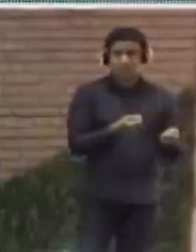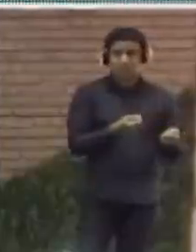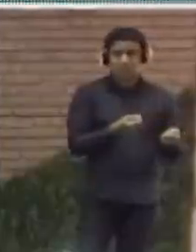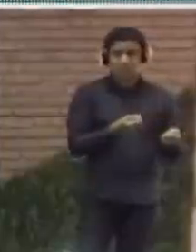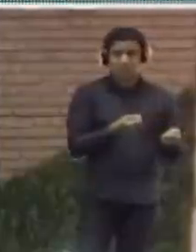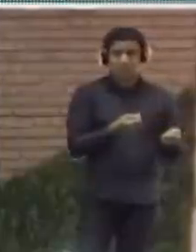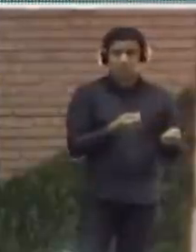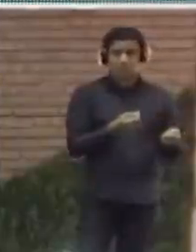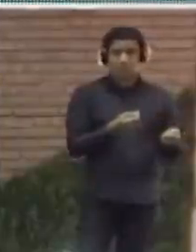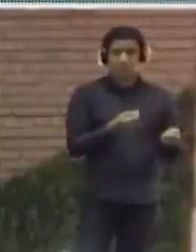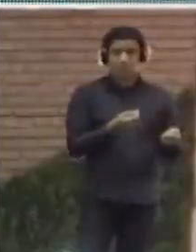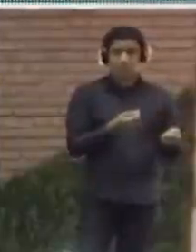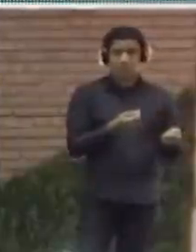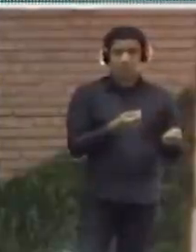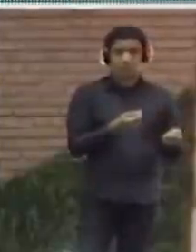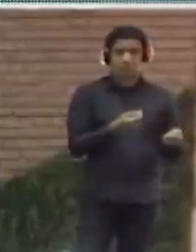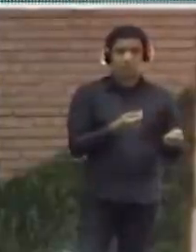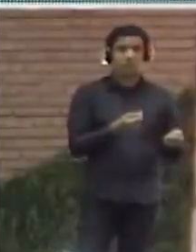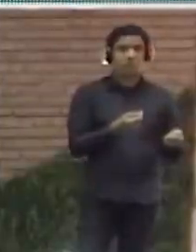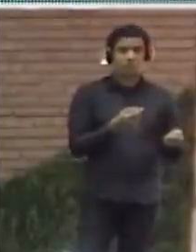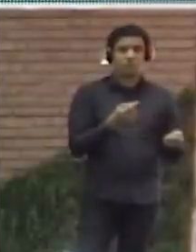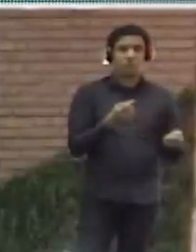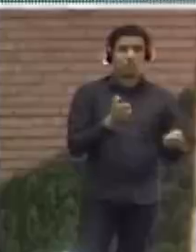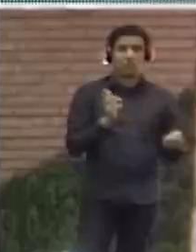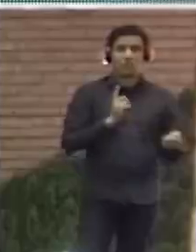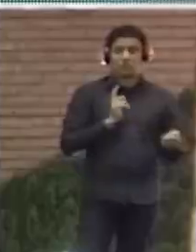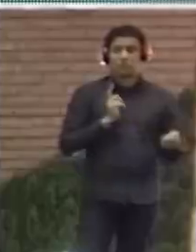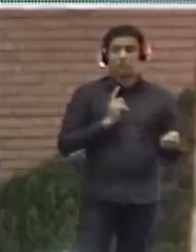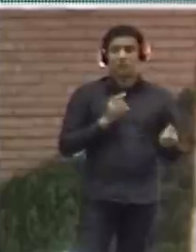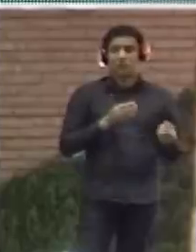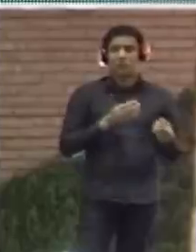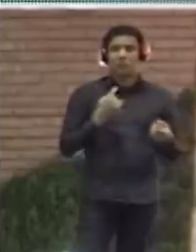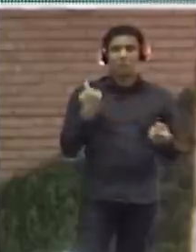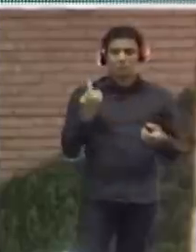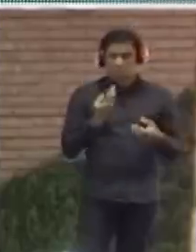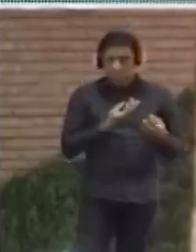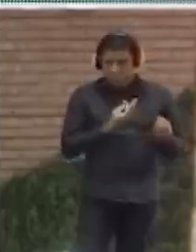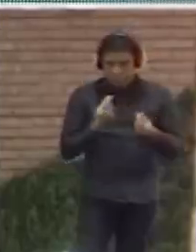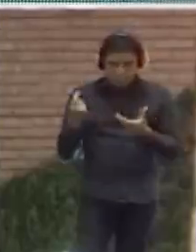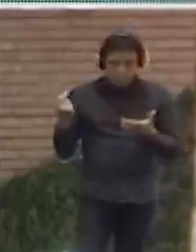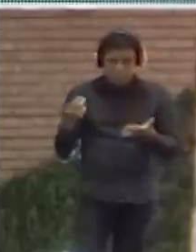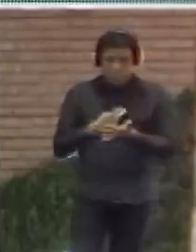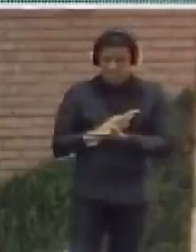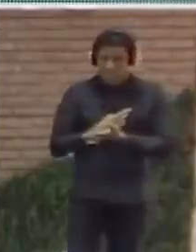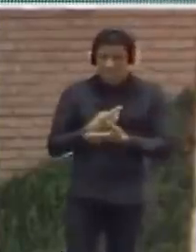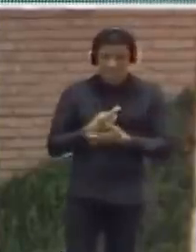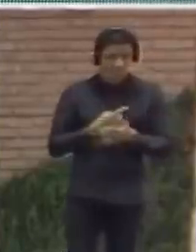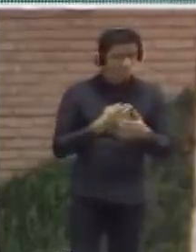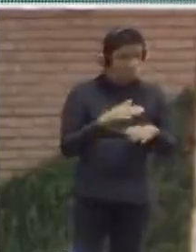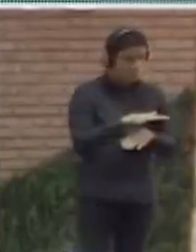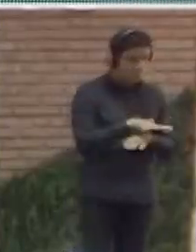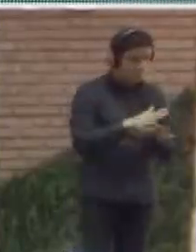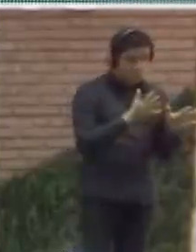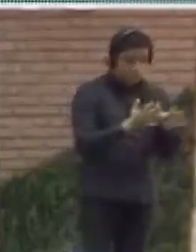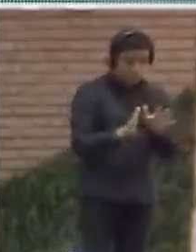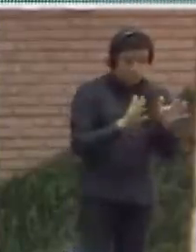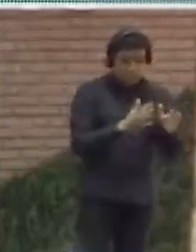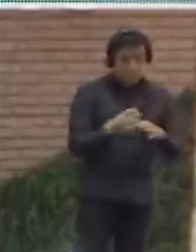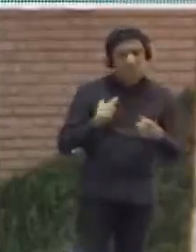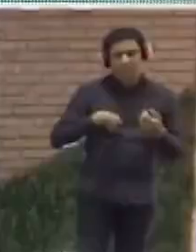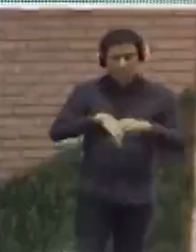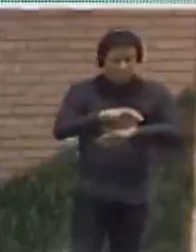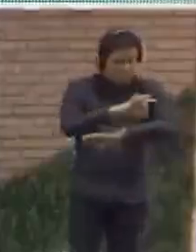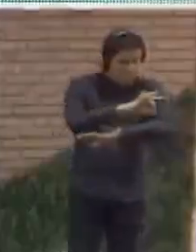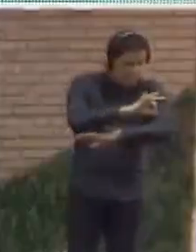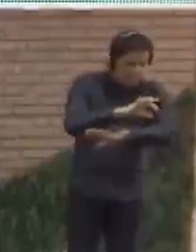nós tínhamos muitos erros que aconteciam na linha de produção, e nós tínhamos que corrigir isso na canteiro de obra, e isso tomava